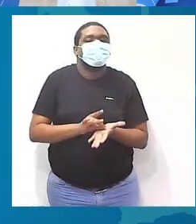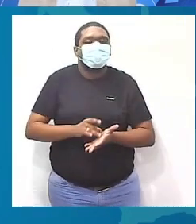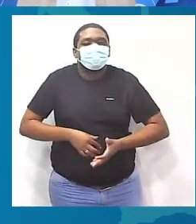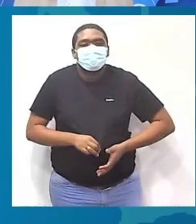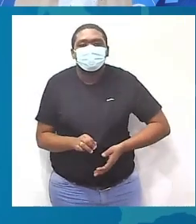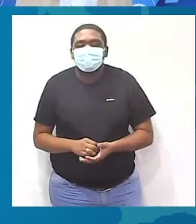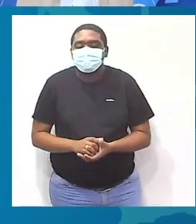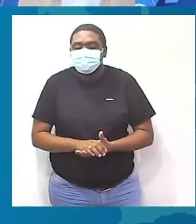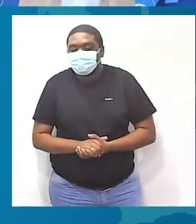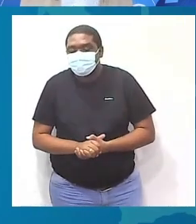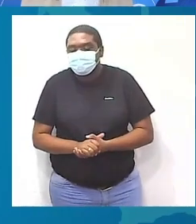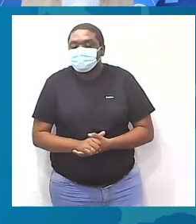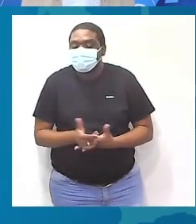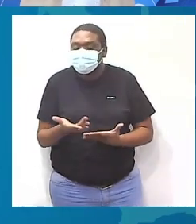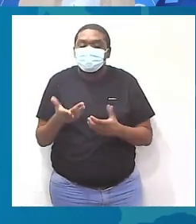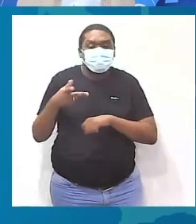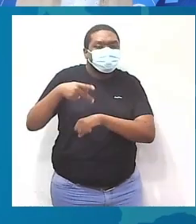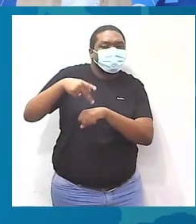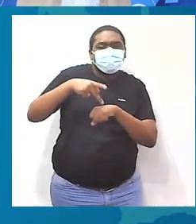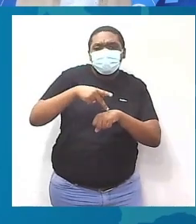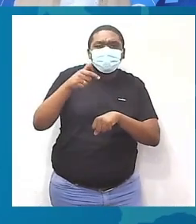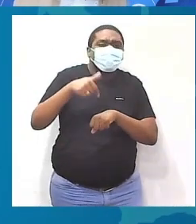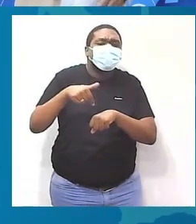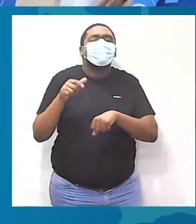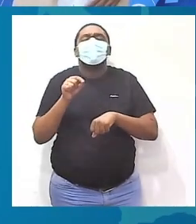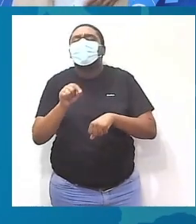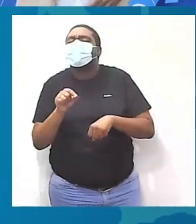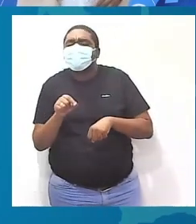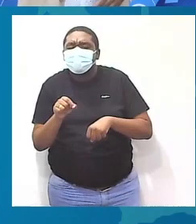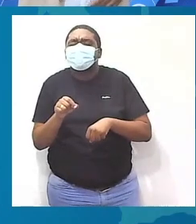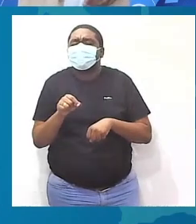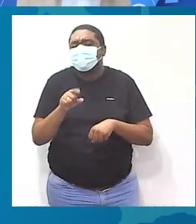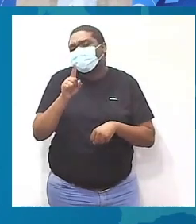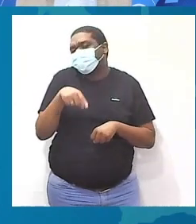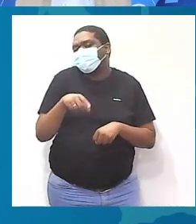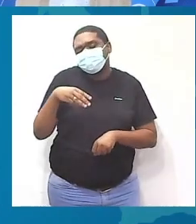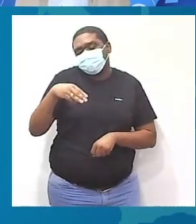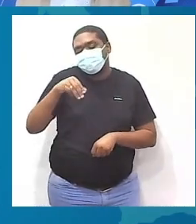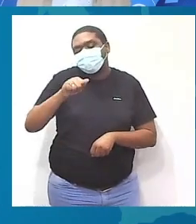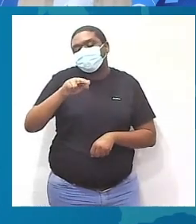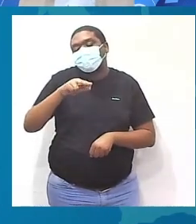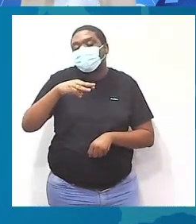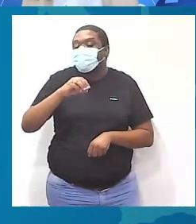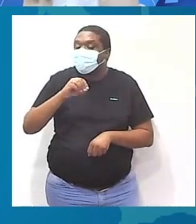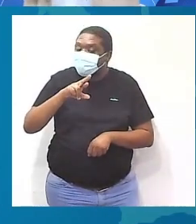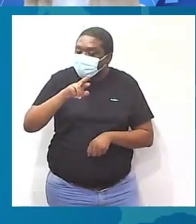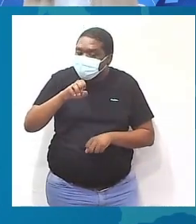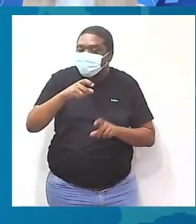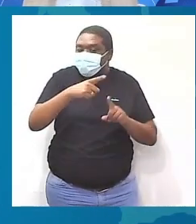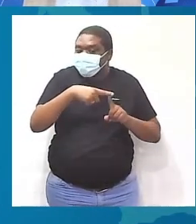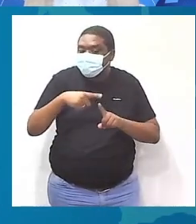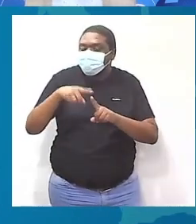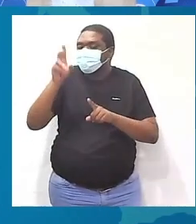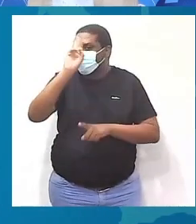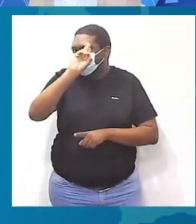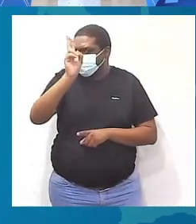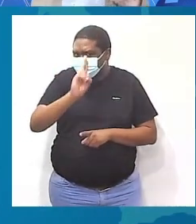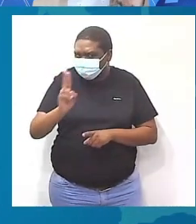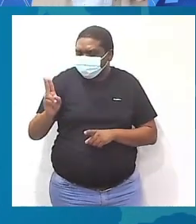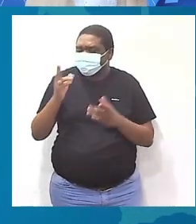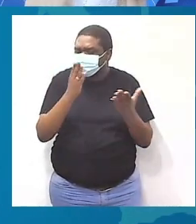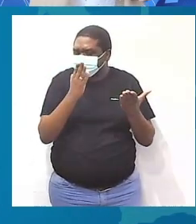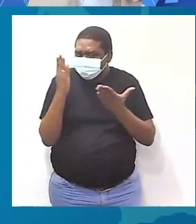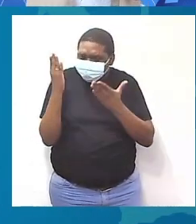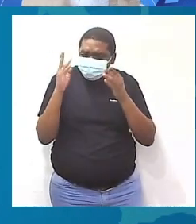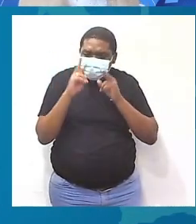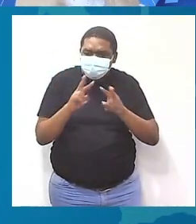E essas rochas metamórficas, eu posso dizer que são o mármore, o quartzo, a gneiss, e aí você pode observar